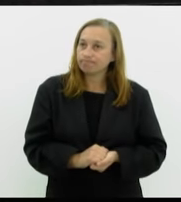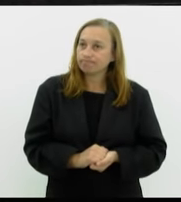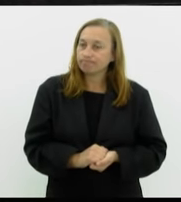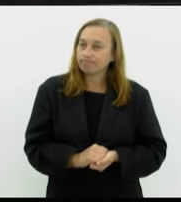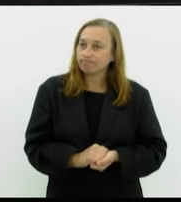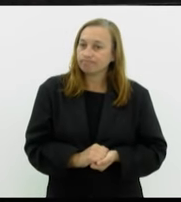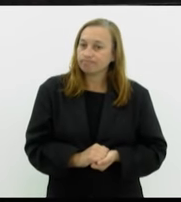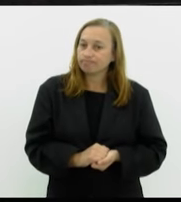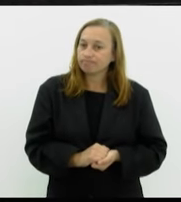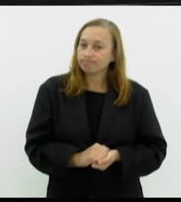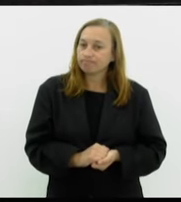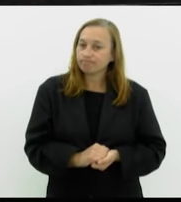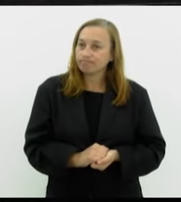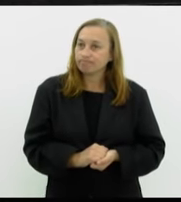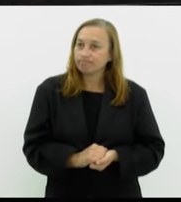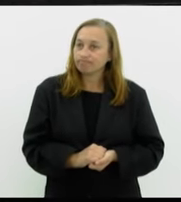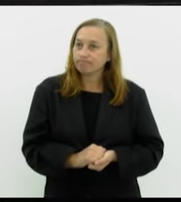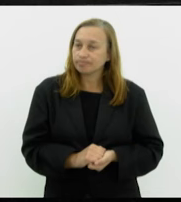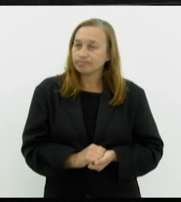E